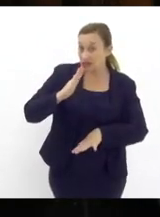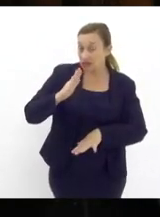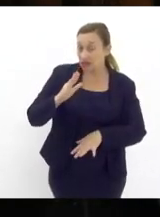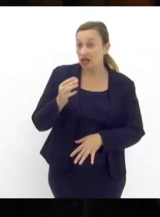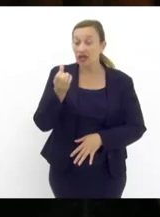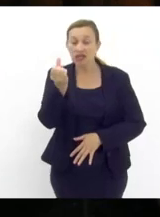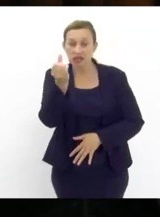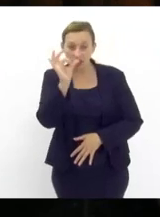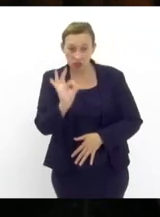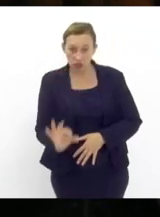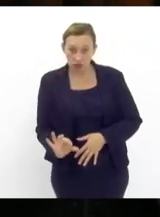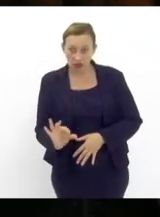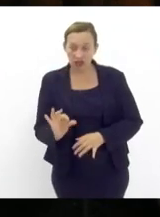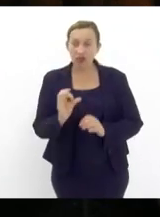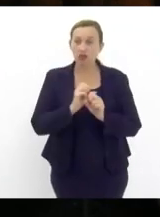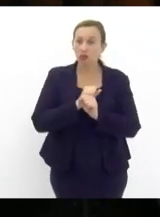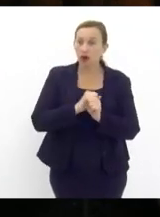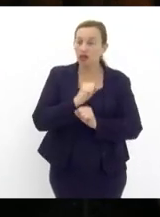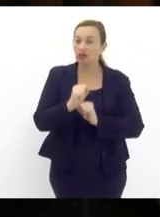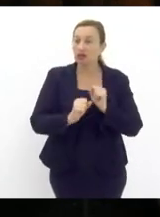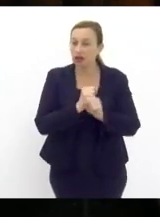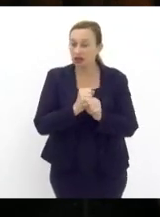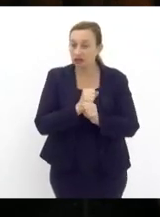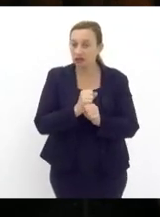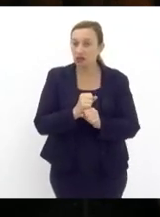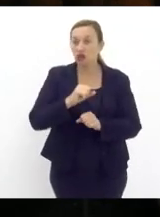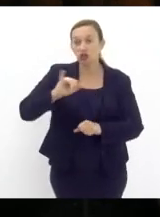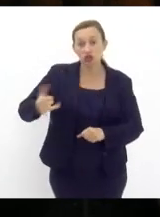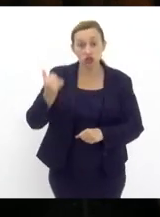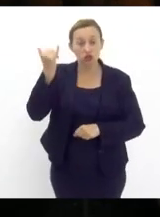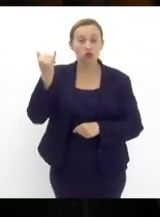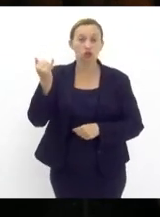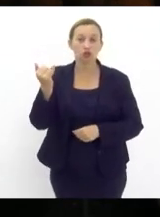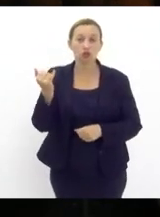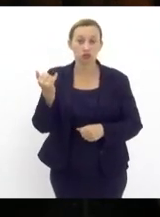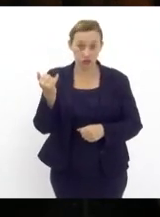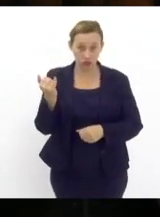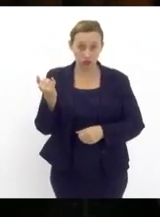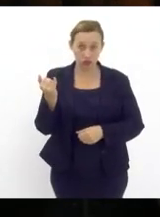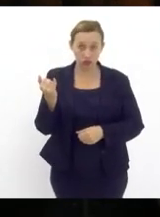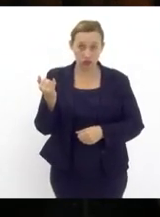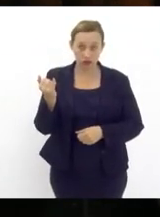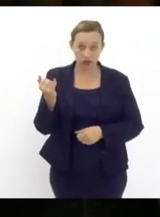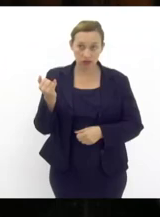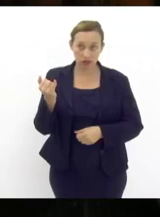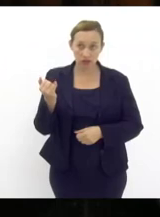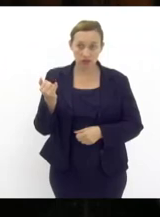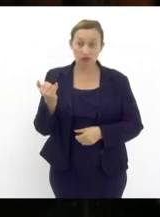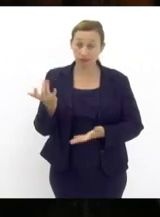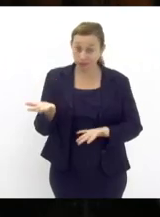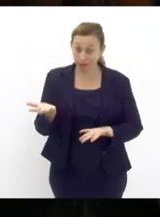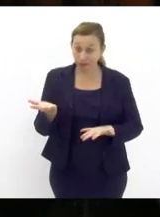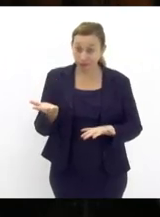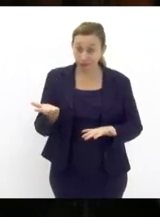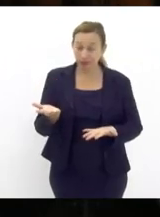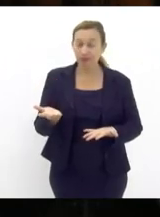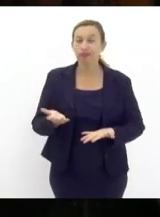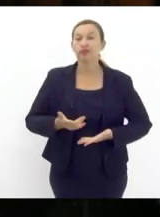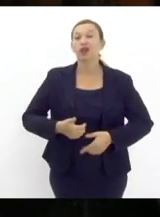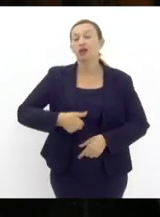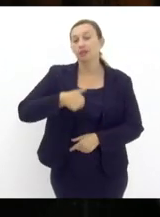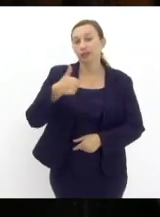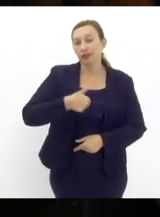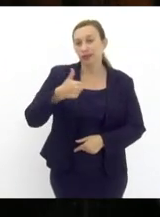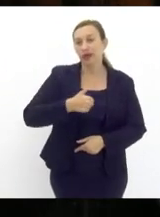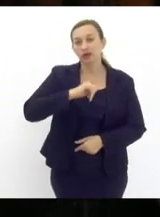6% ao ano de juros pura extorsão e de primeiro de